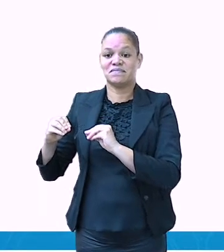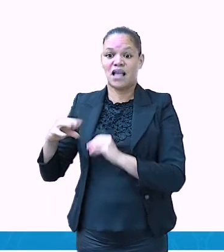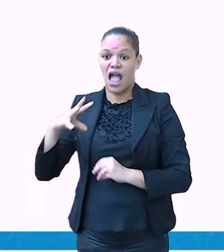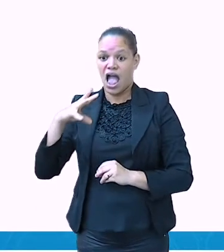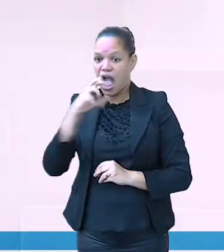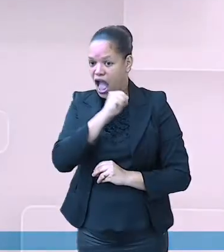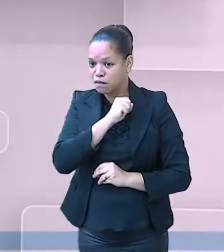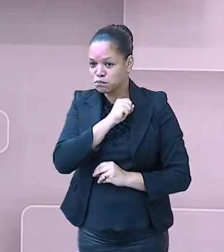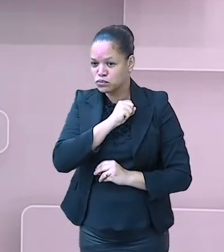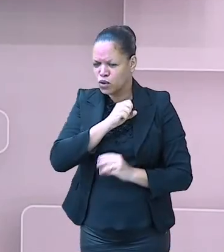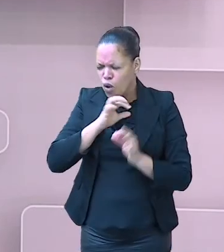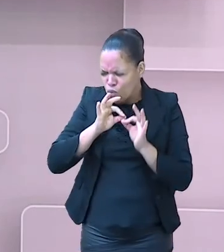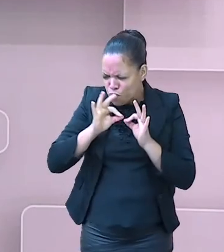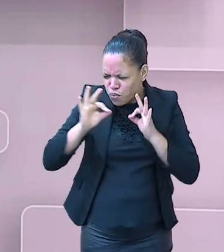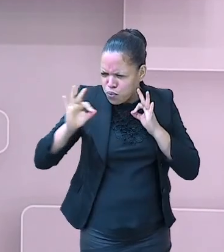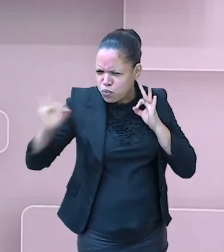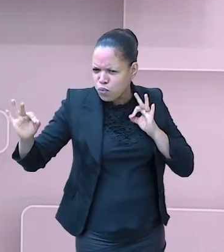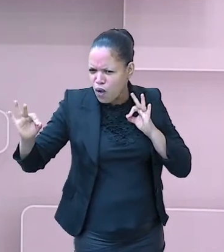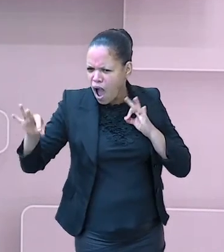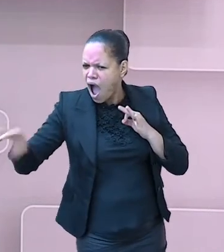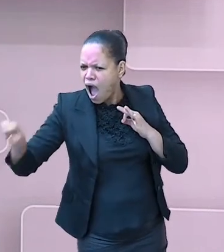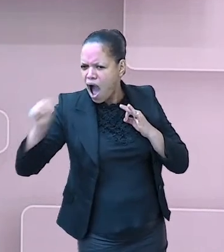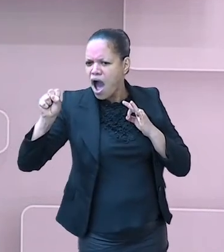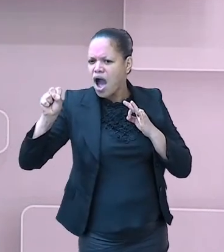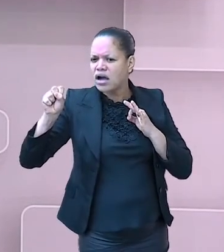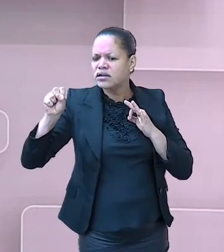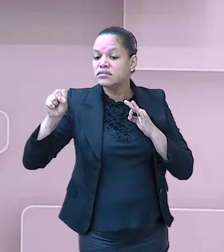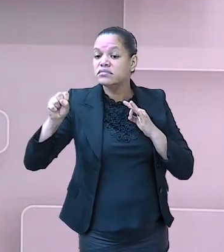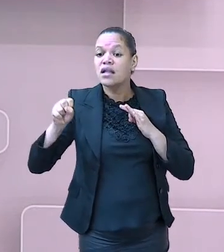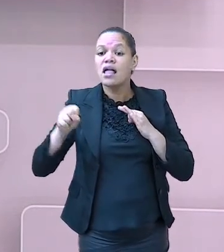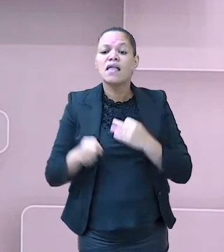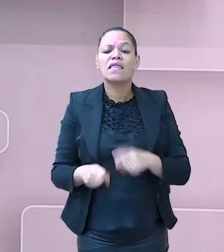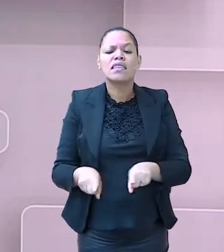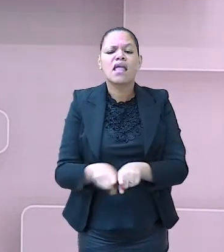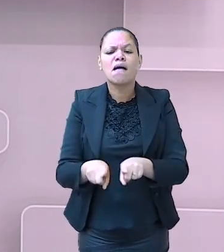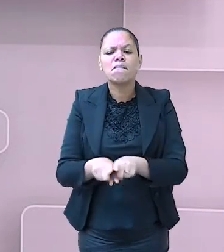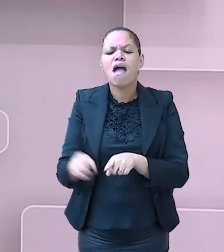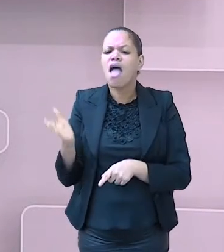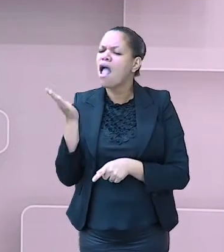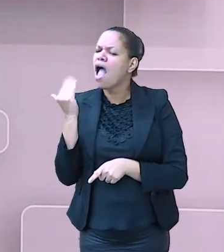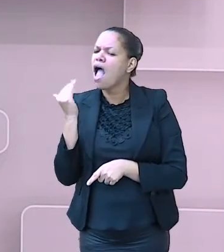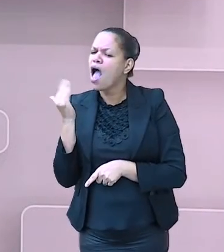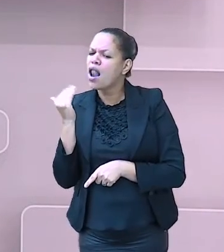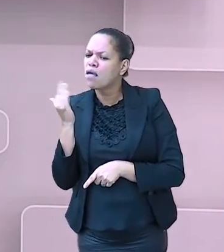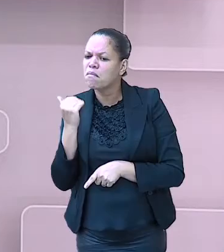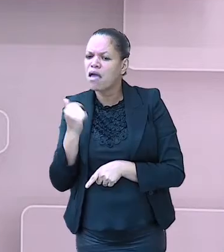são carnívoros, se alimentando de pequenos animais e insetos.